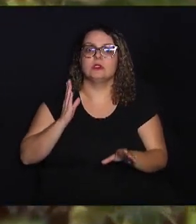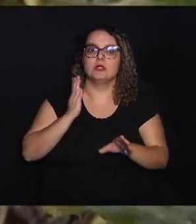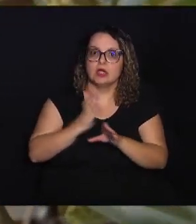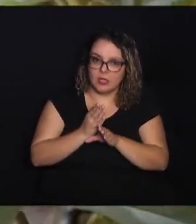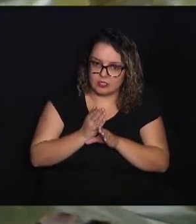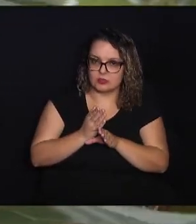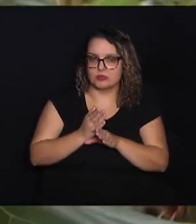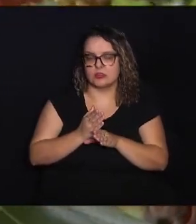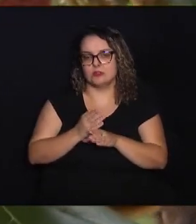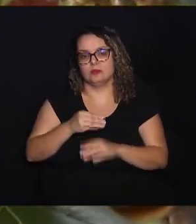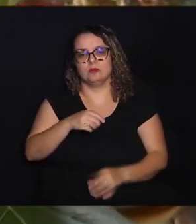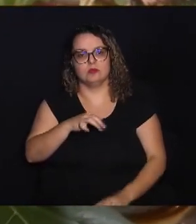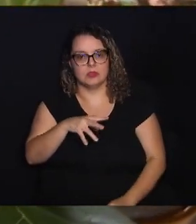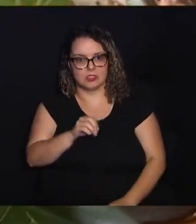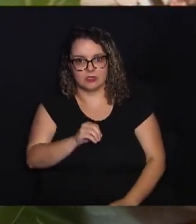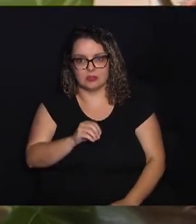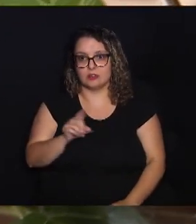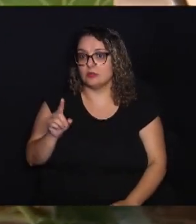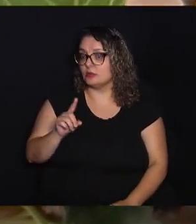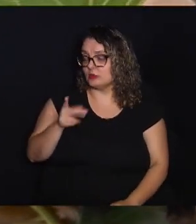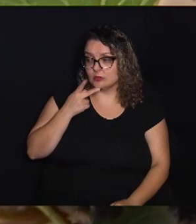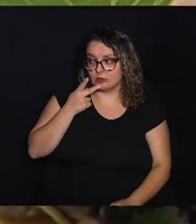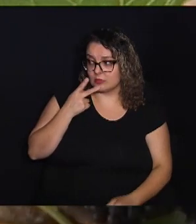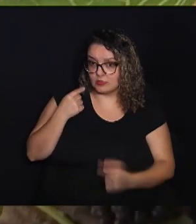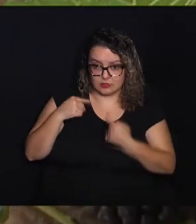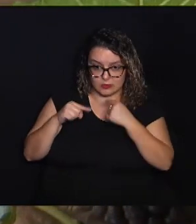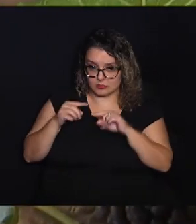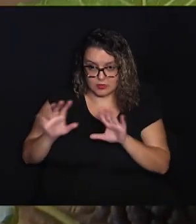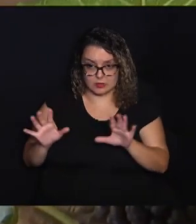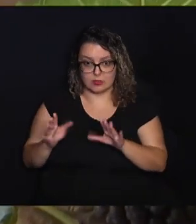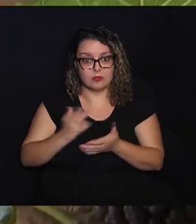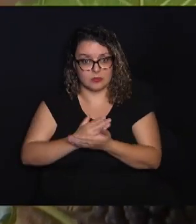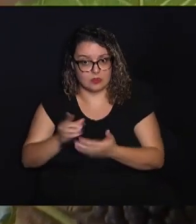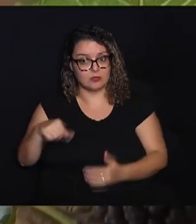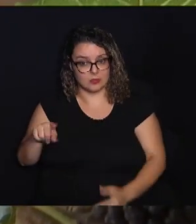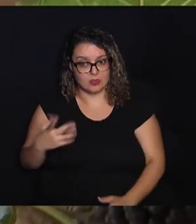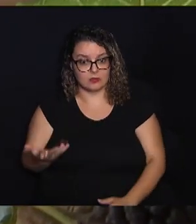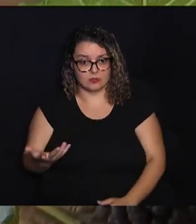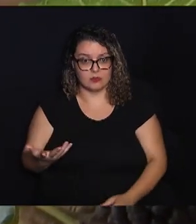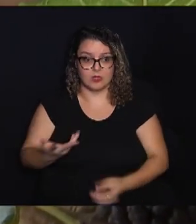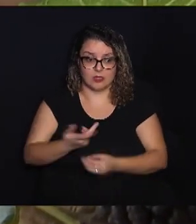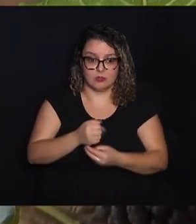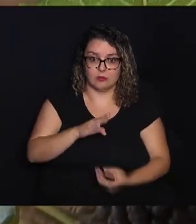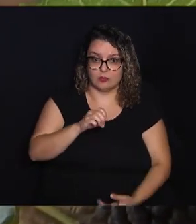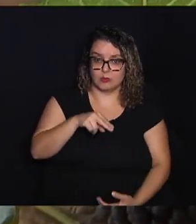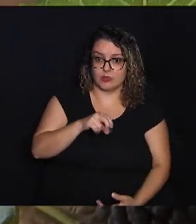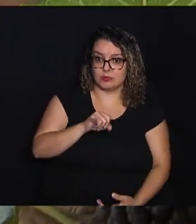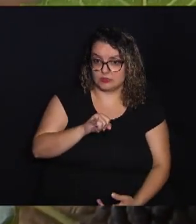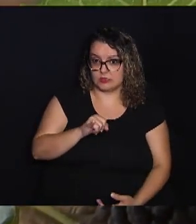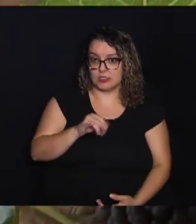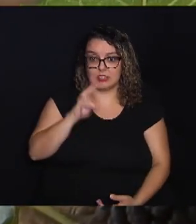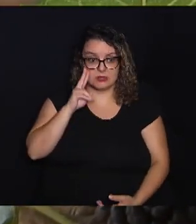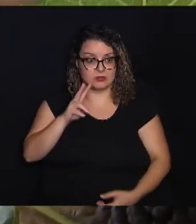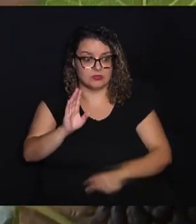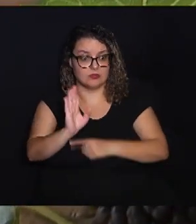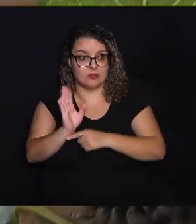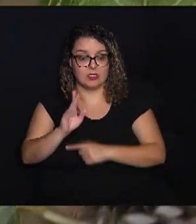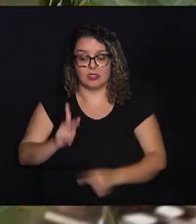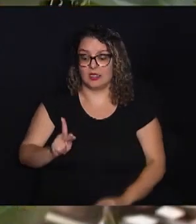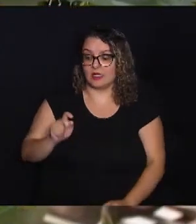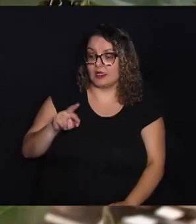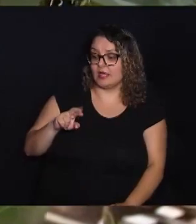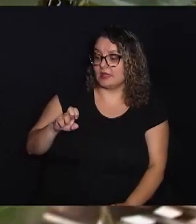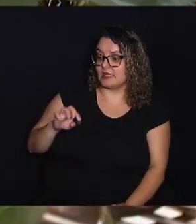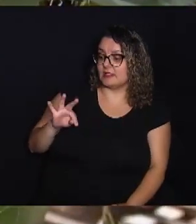mercado. Não estou criticando o bonsaizinho no mercado, eu comecei com eles, tá? Tem muita gente que começou na arte do bonsai assistindo o filme do Karate Kid, né? O Daniel San